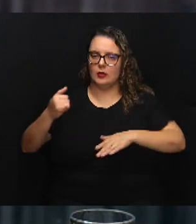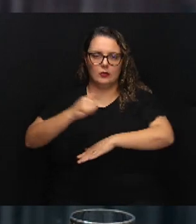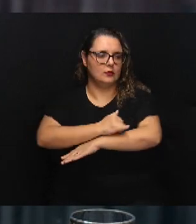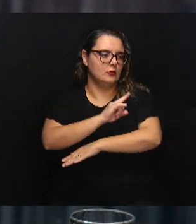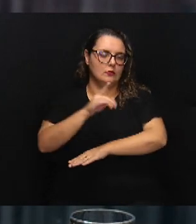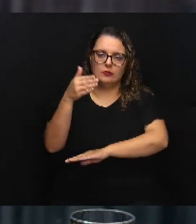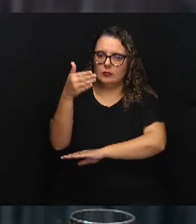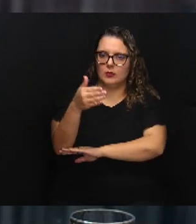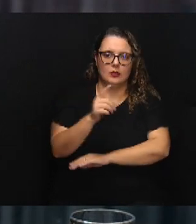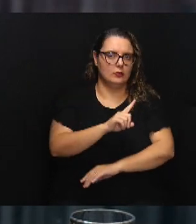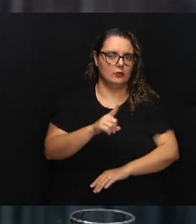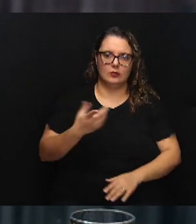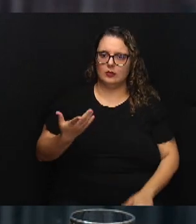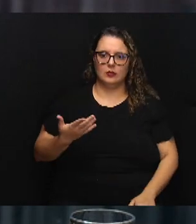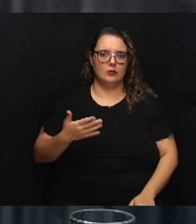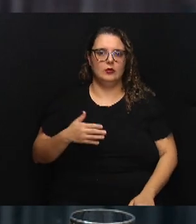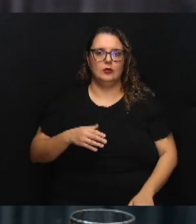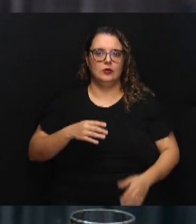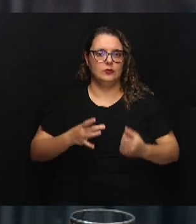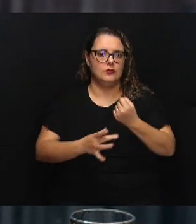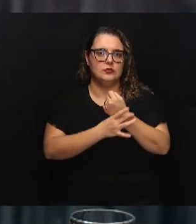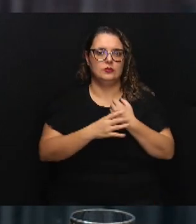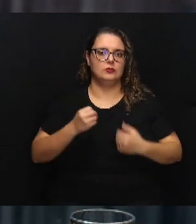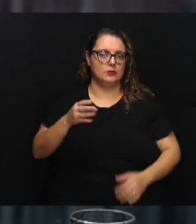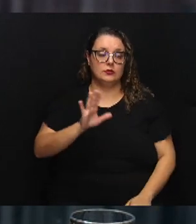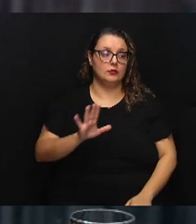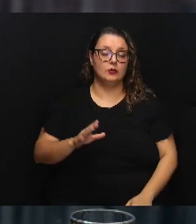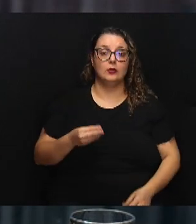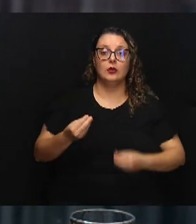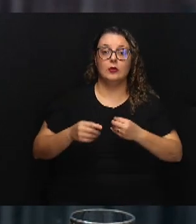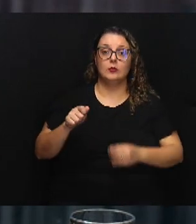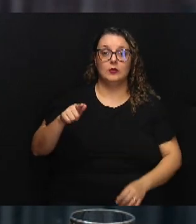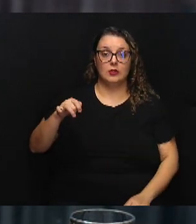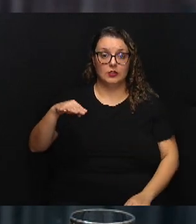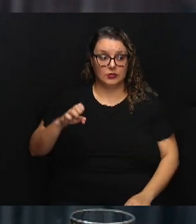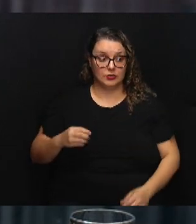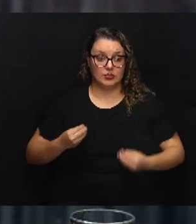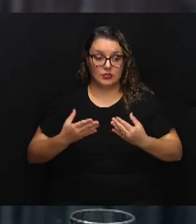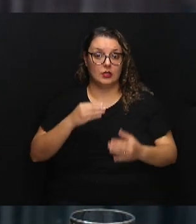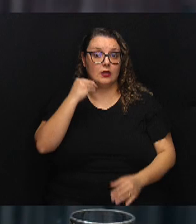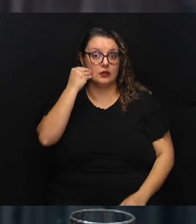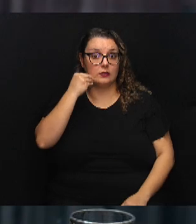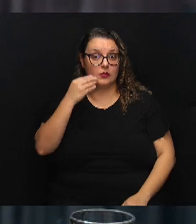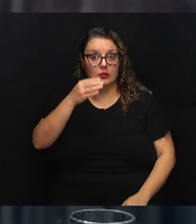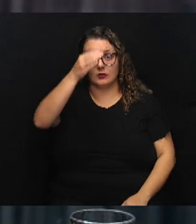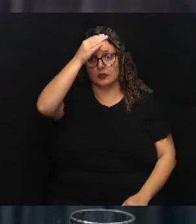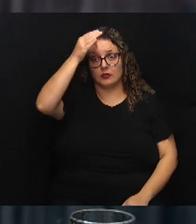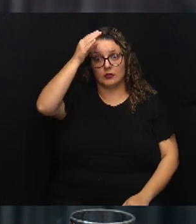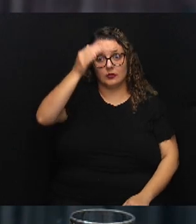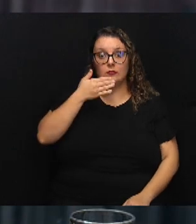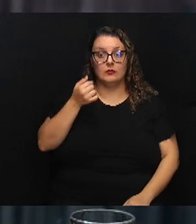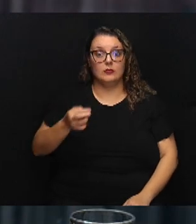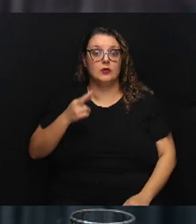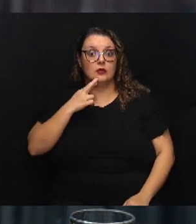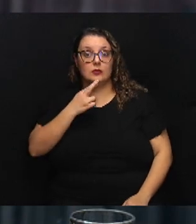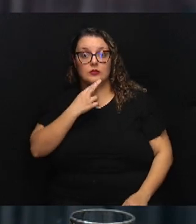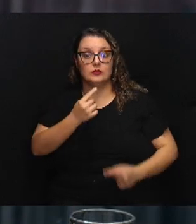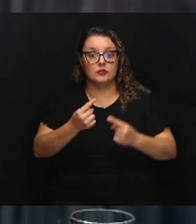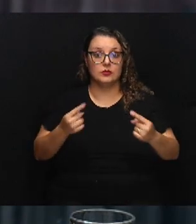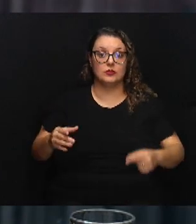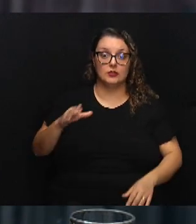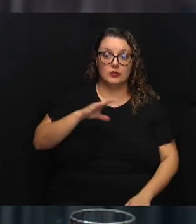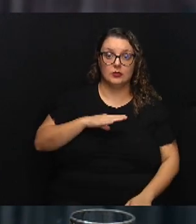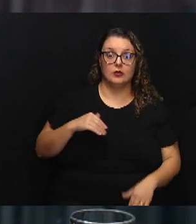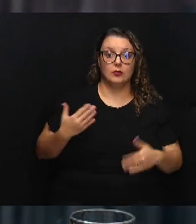hotel, não é mais um transfer, seguro viagem. É como que uma agência entrega uma experiência para o cliente. Quais são os melhores restaurantes de cada cidade, que